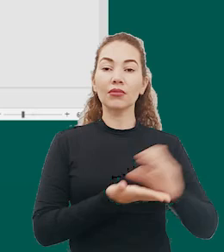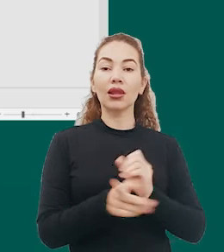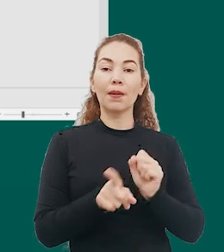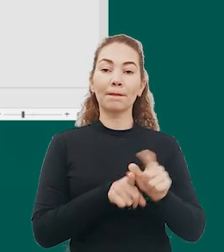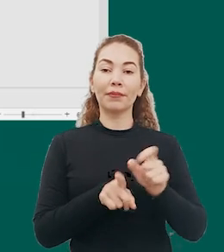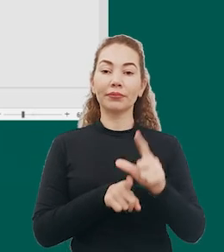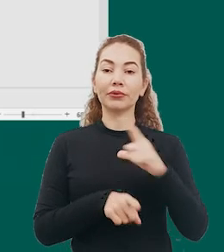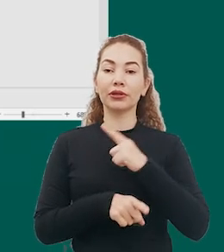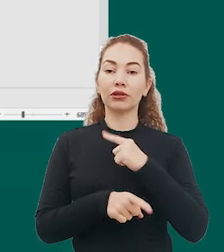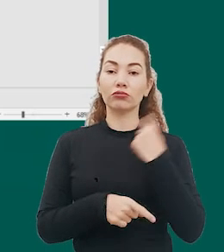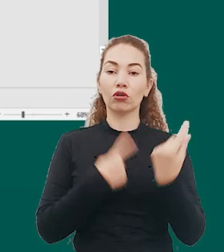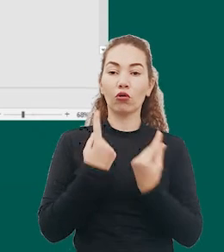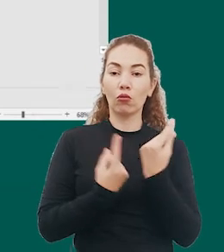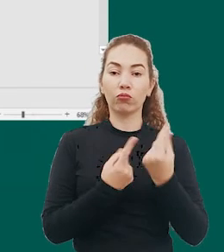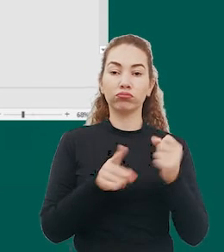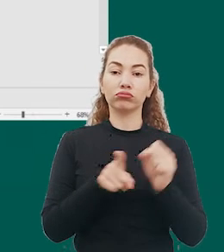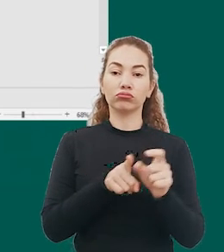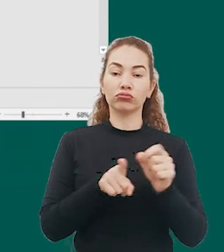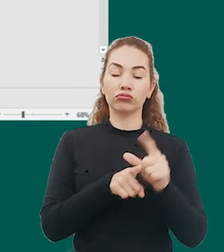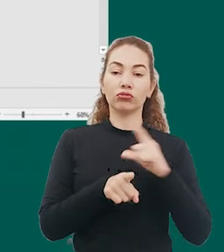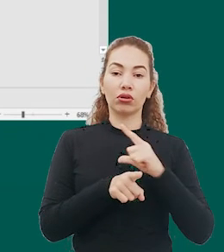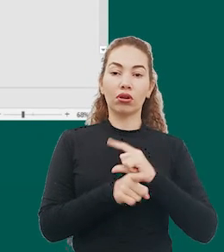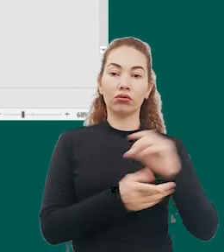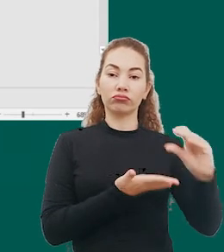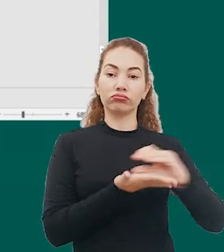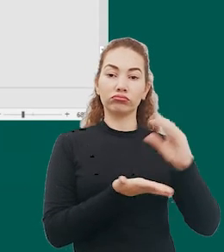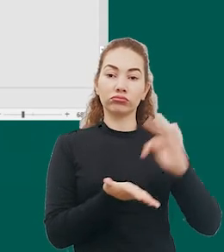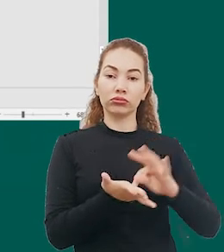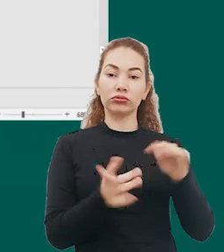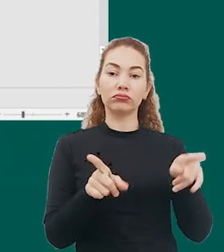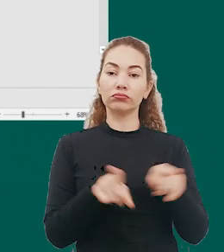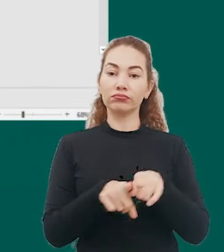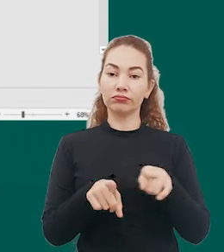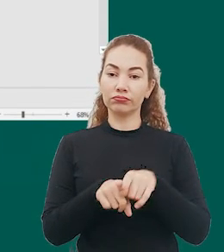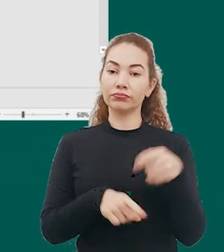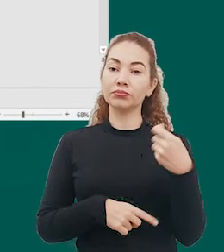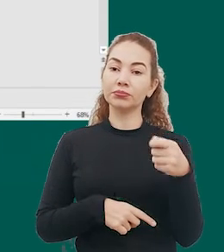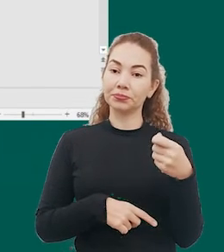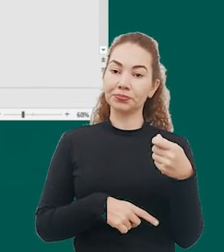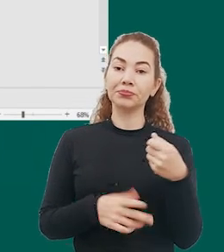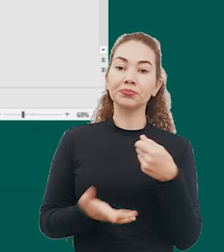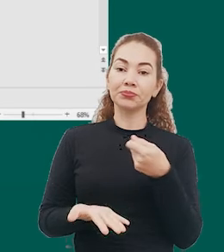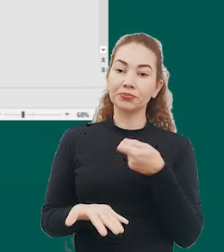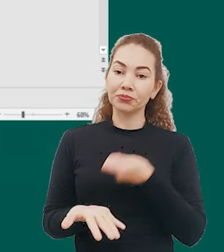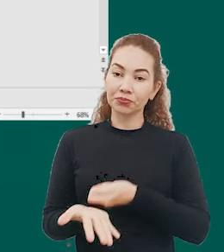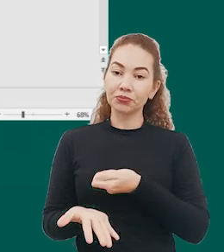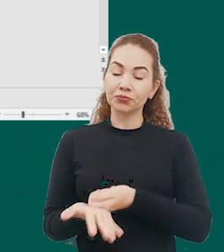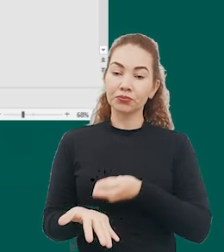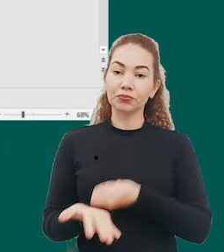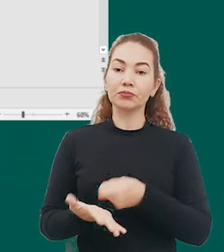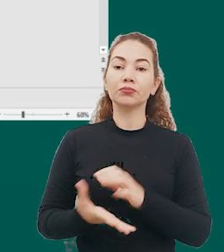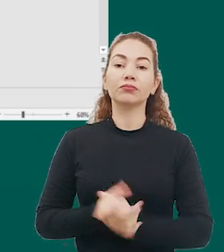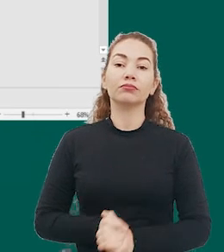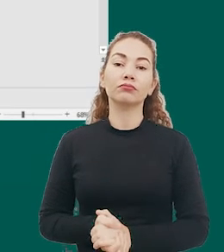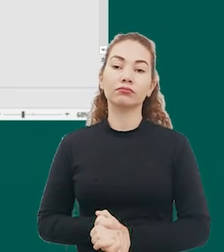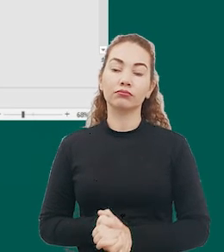aluguéis. Eu tenho alguns aluguéis, né, que são rendimentos tributáveis também, então pode entrar no